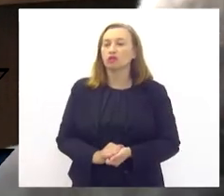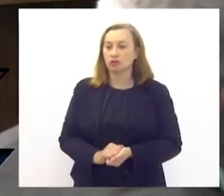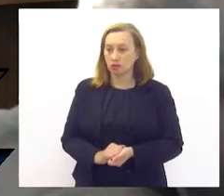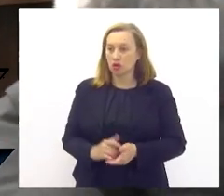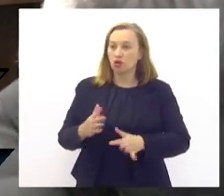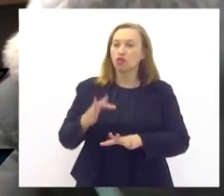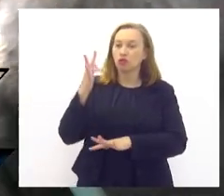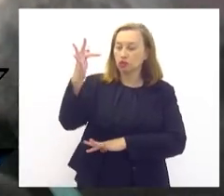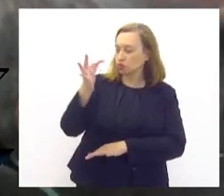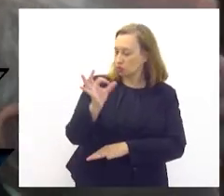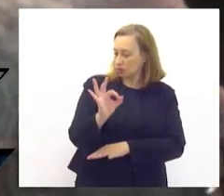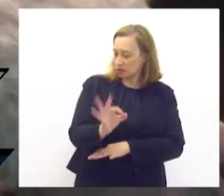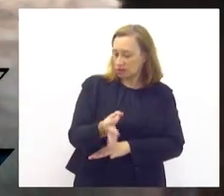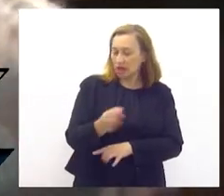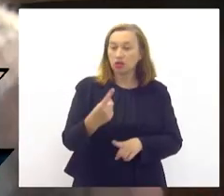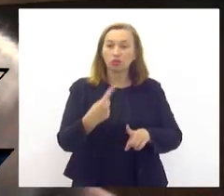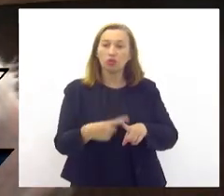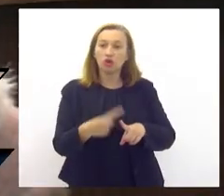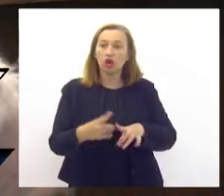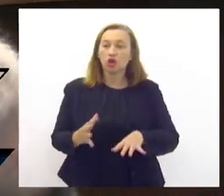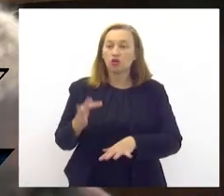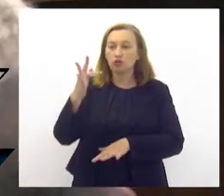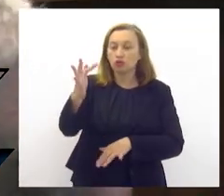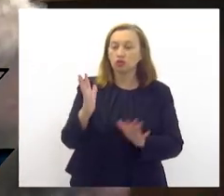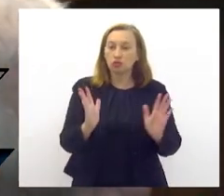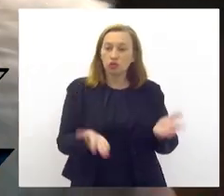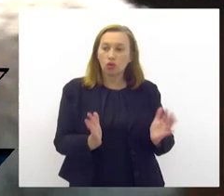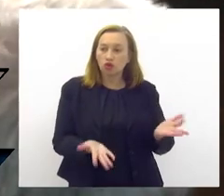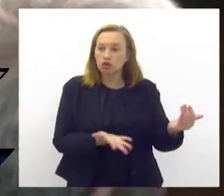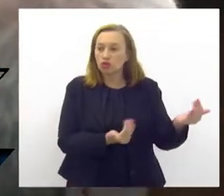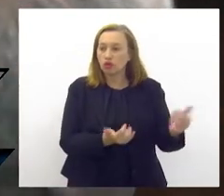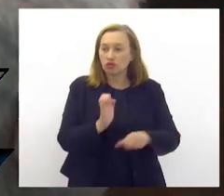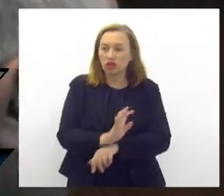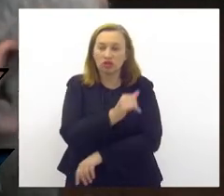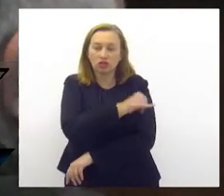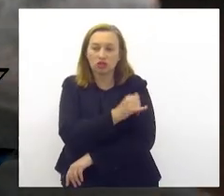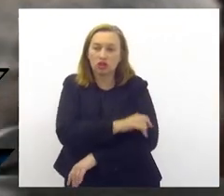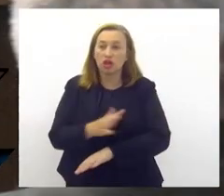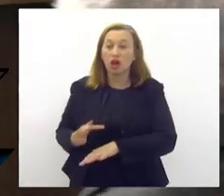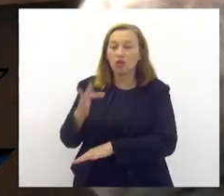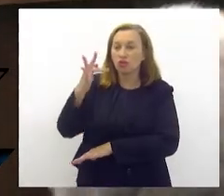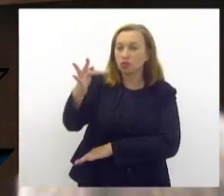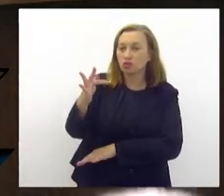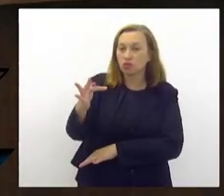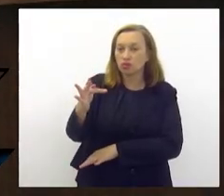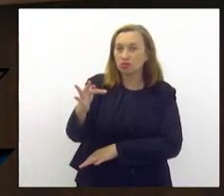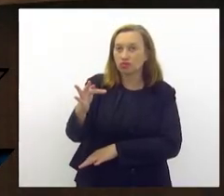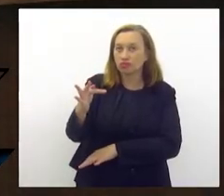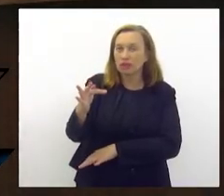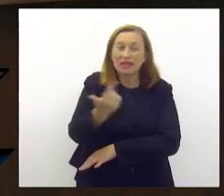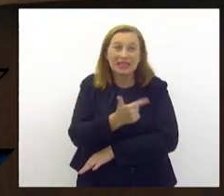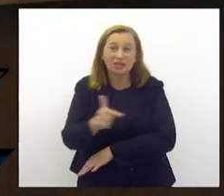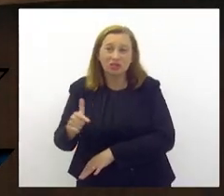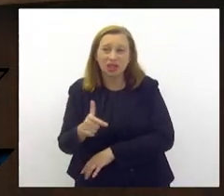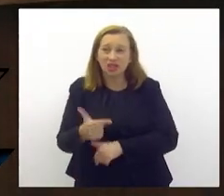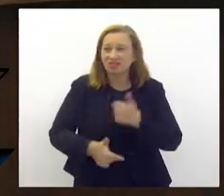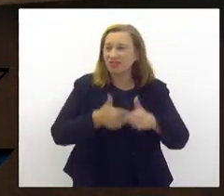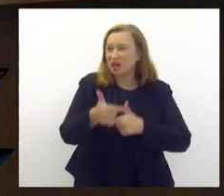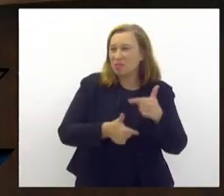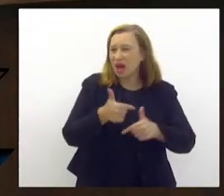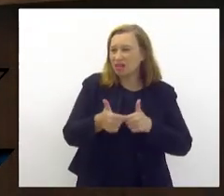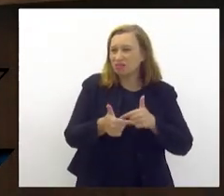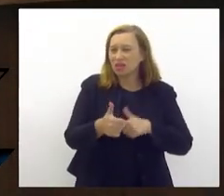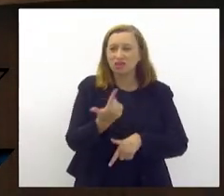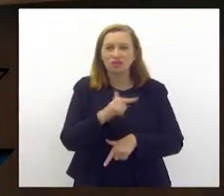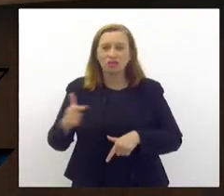um futuro certo, porque o futuro hoje da juventude do Estado do Rio de Janeiro é o futuro incerto, sem emprego, sem esporte,